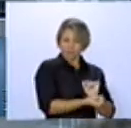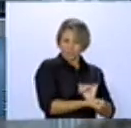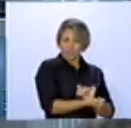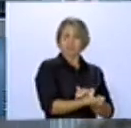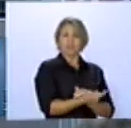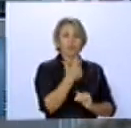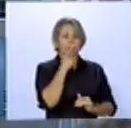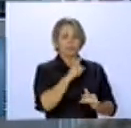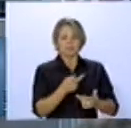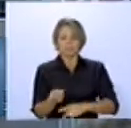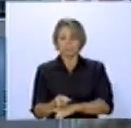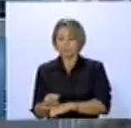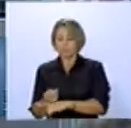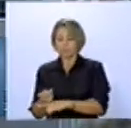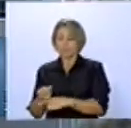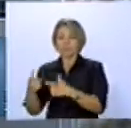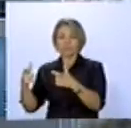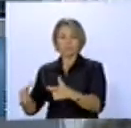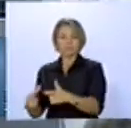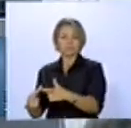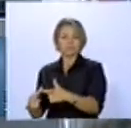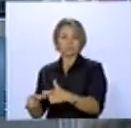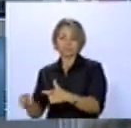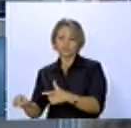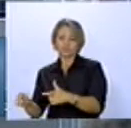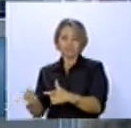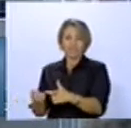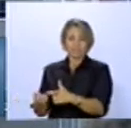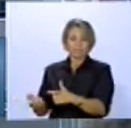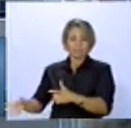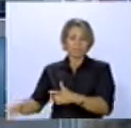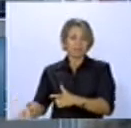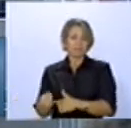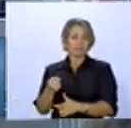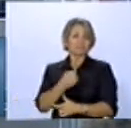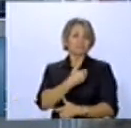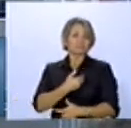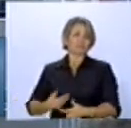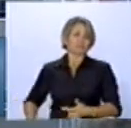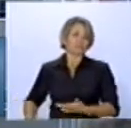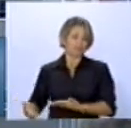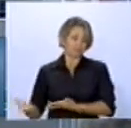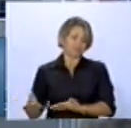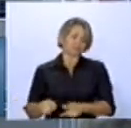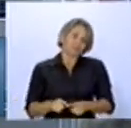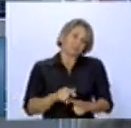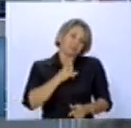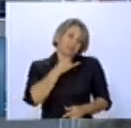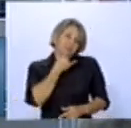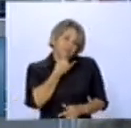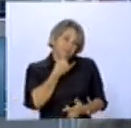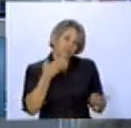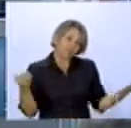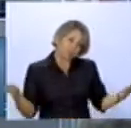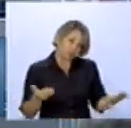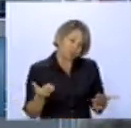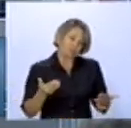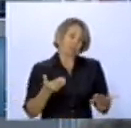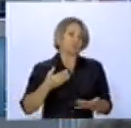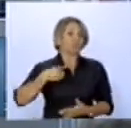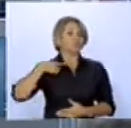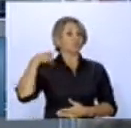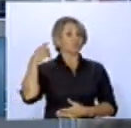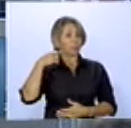buscar nos cofres públicos fomentando ainda mais a corrupção infelizmente excelência os políticos com áreas